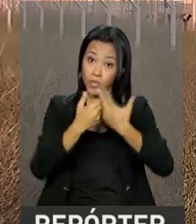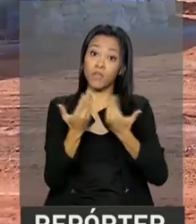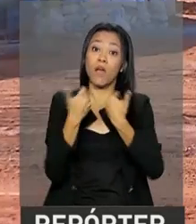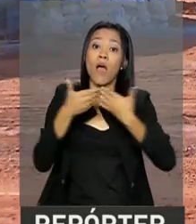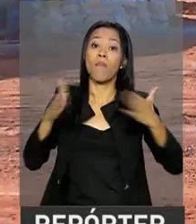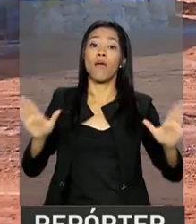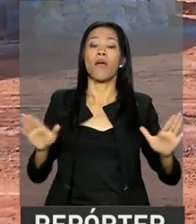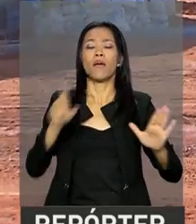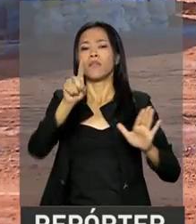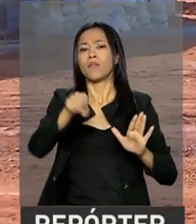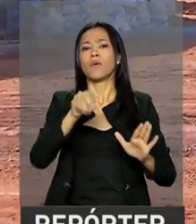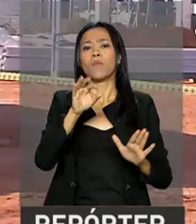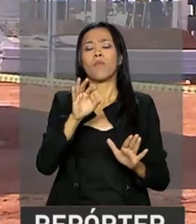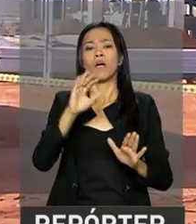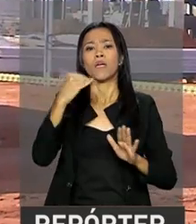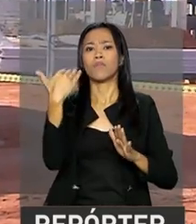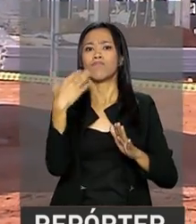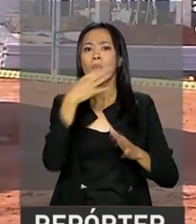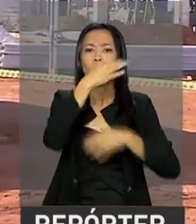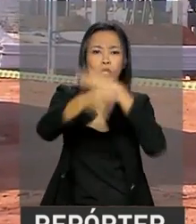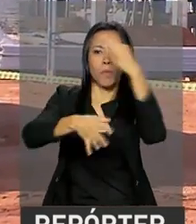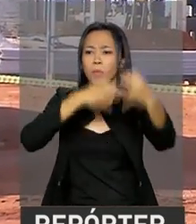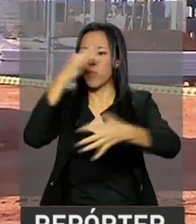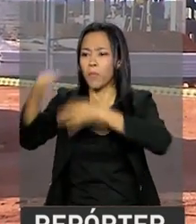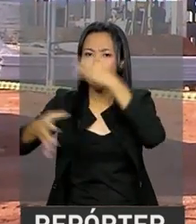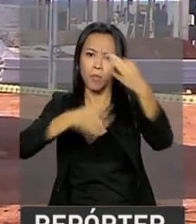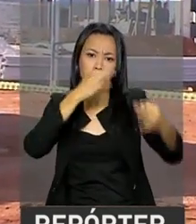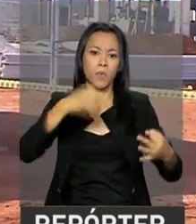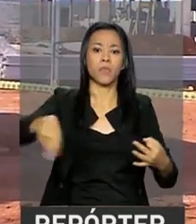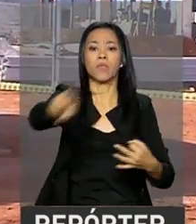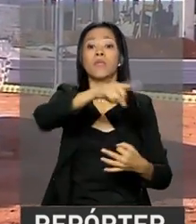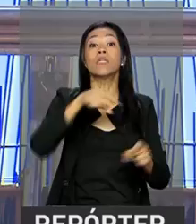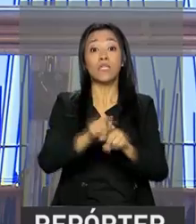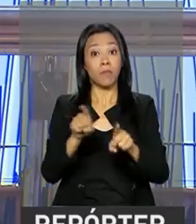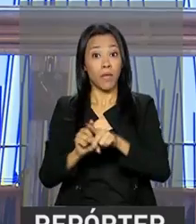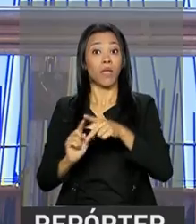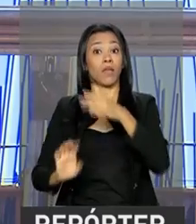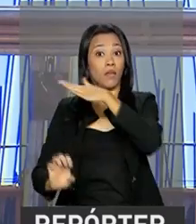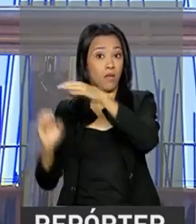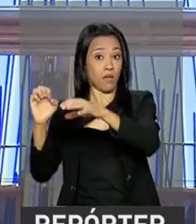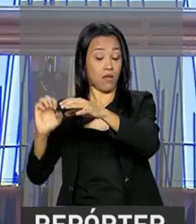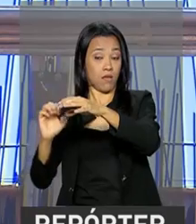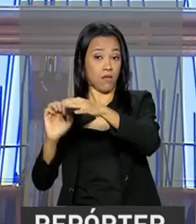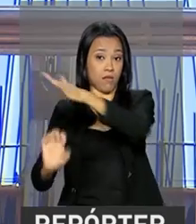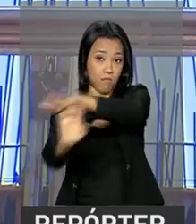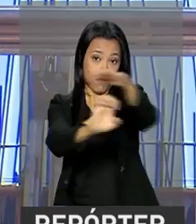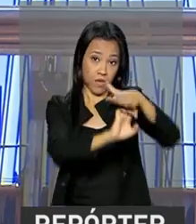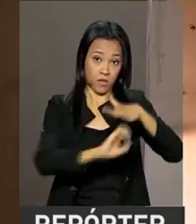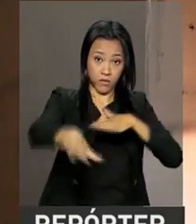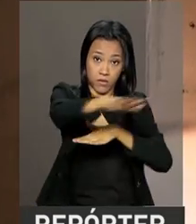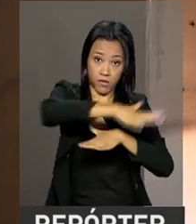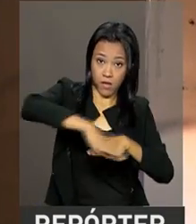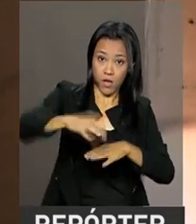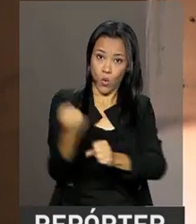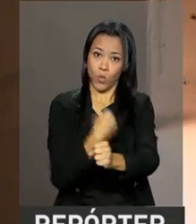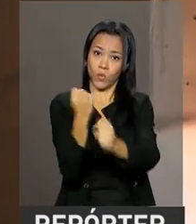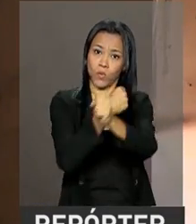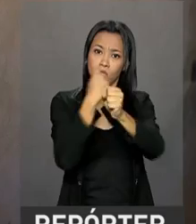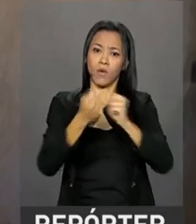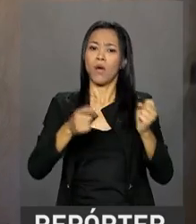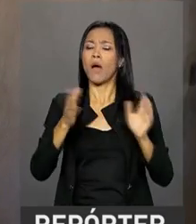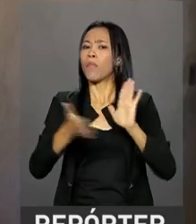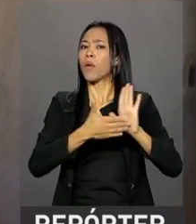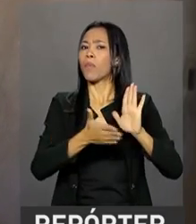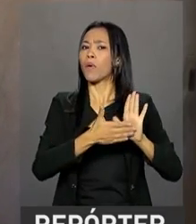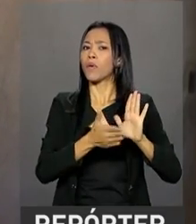pública para receber sugestões e projetos de empresas de construção civil A ideia é encontrar a melhor proposta de preço